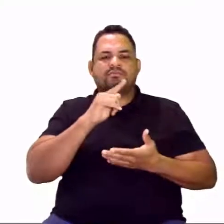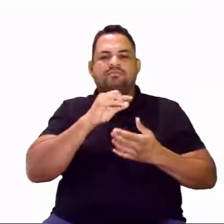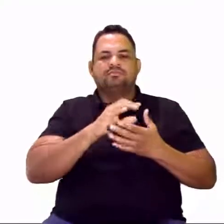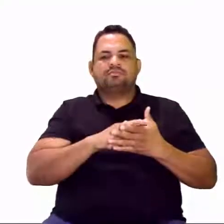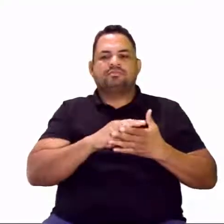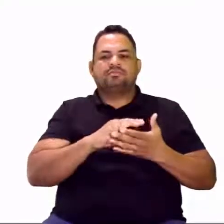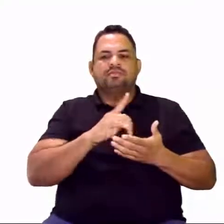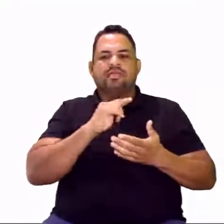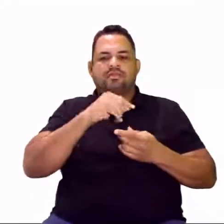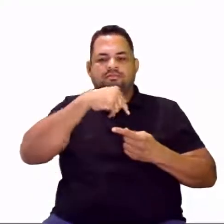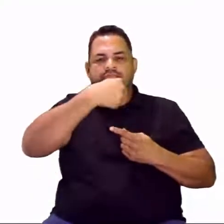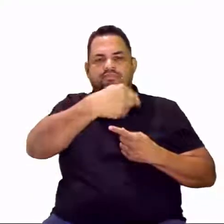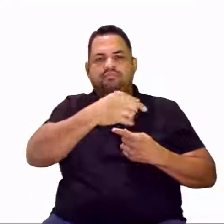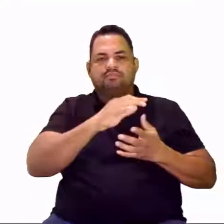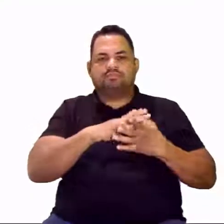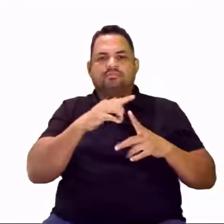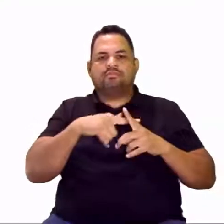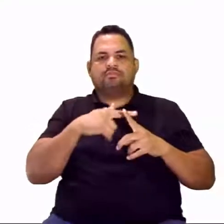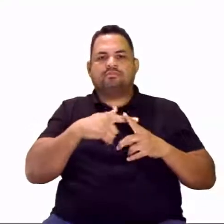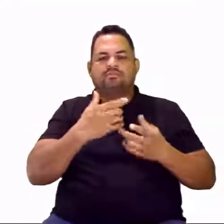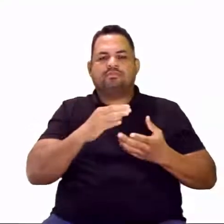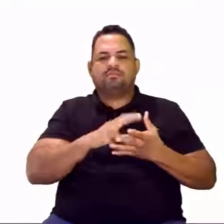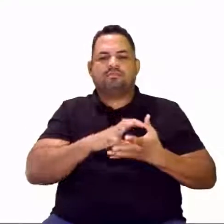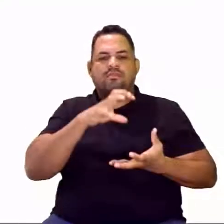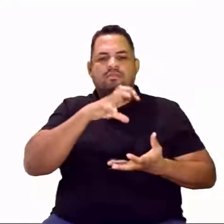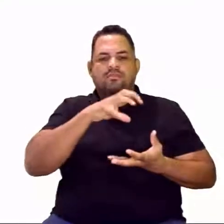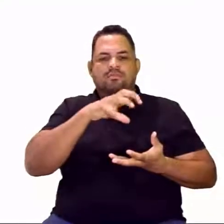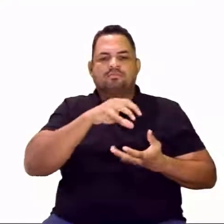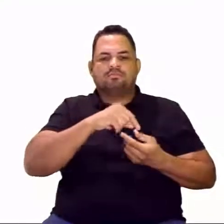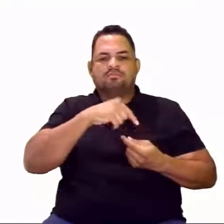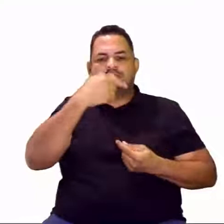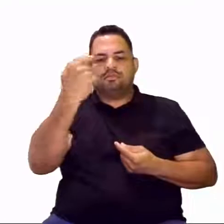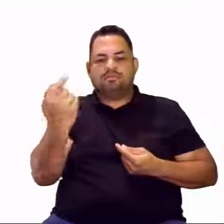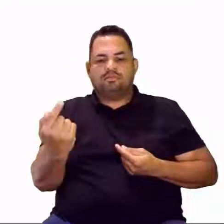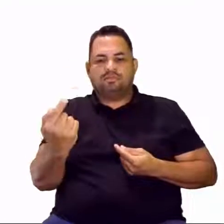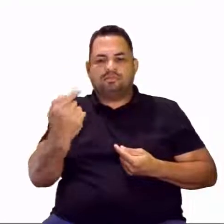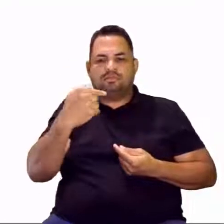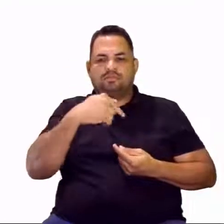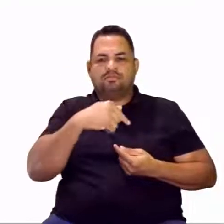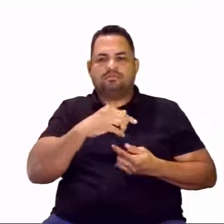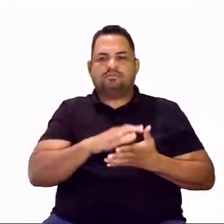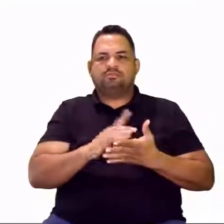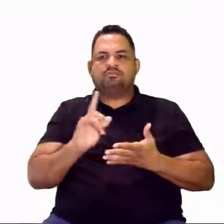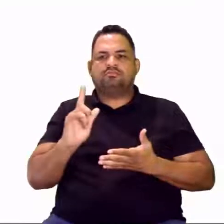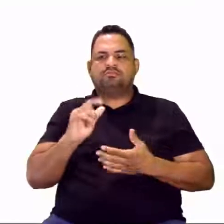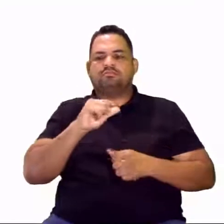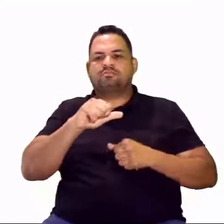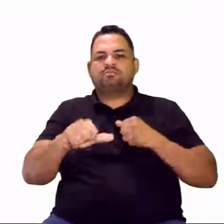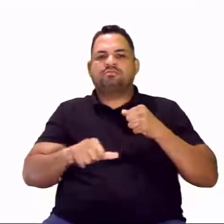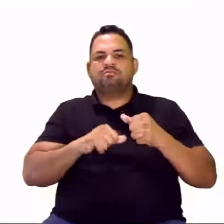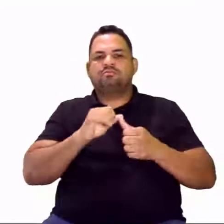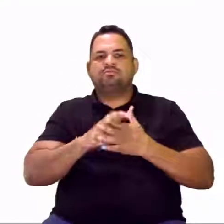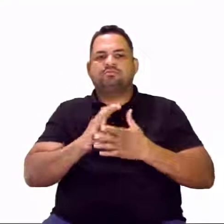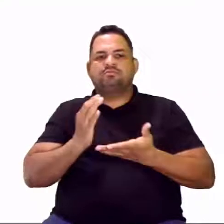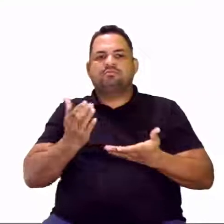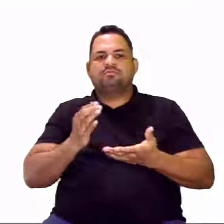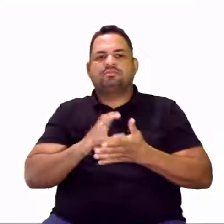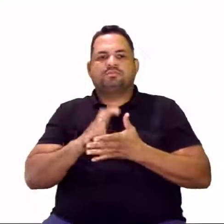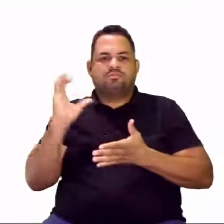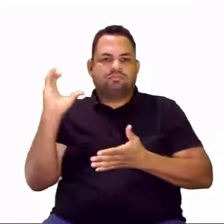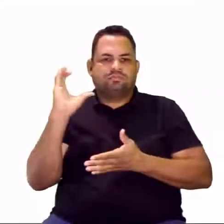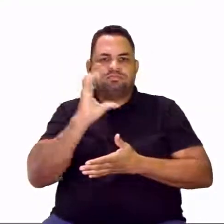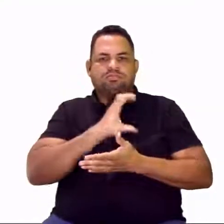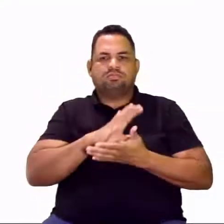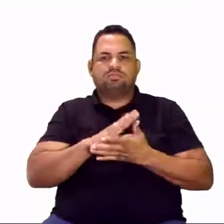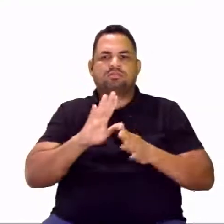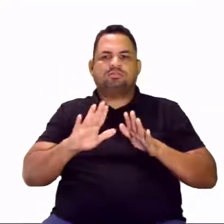água por ser maior que a pressão interna e que não muda a velocidade de escoamento, que só